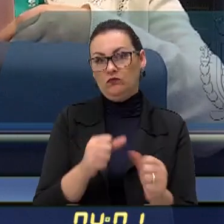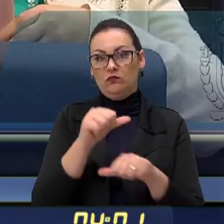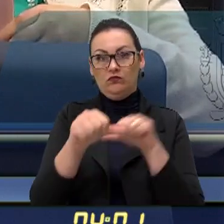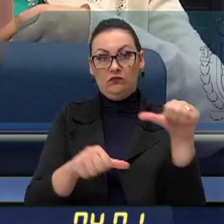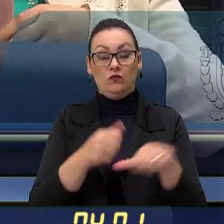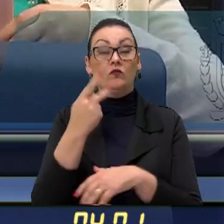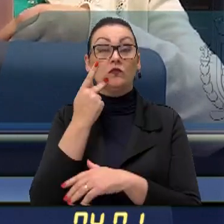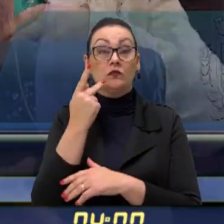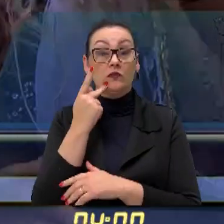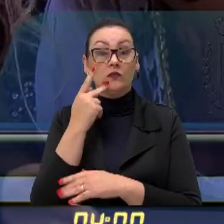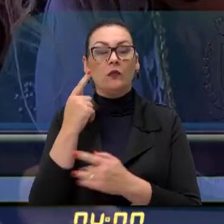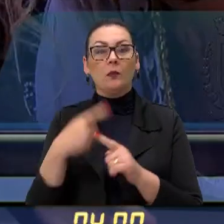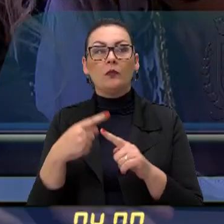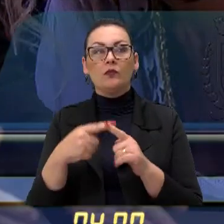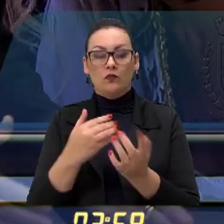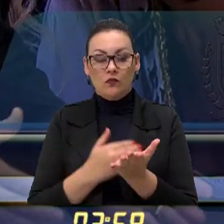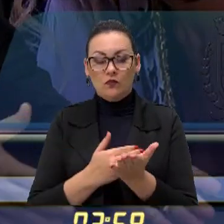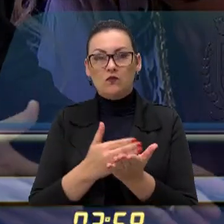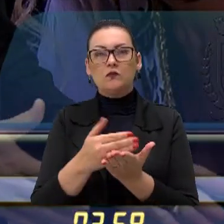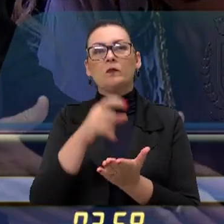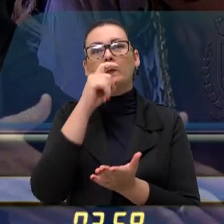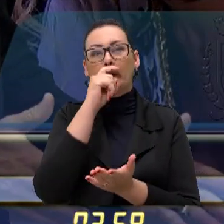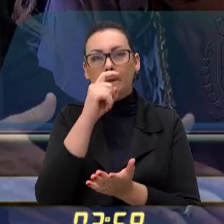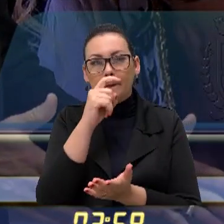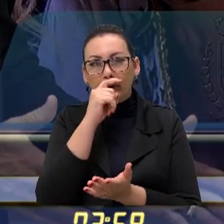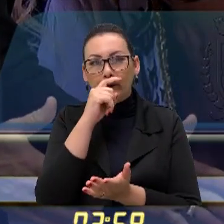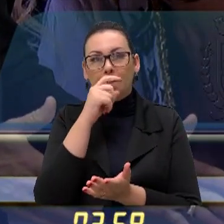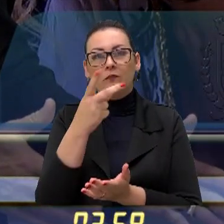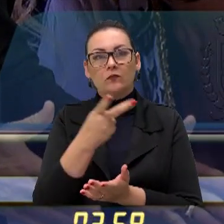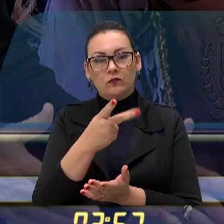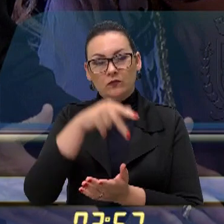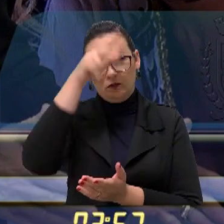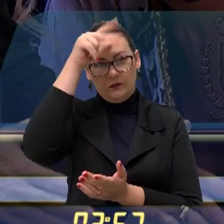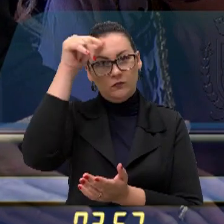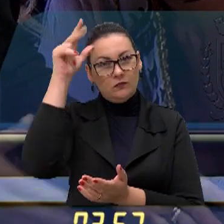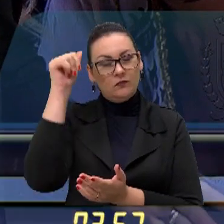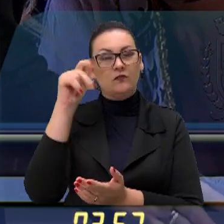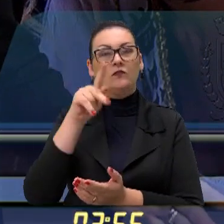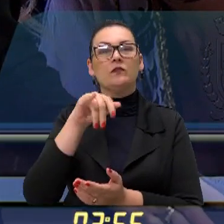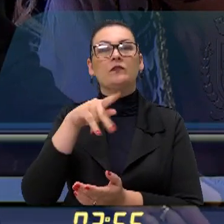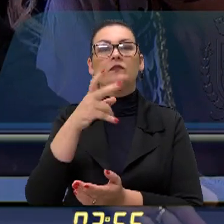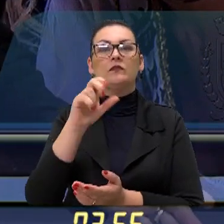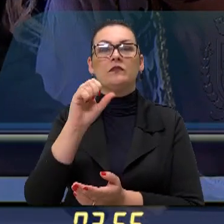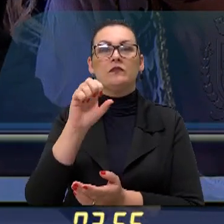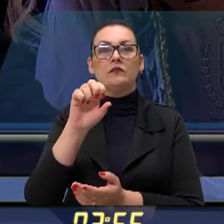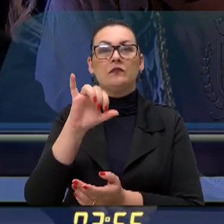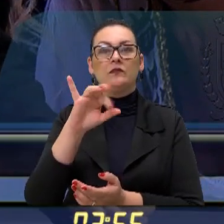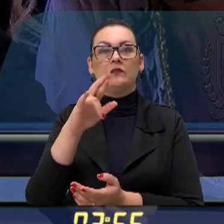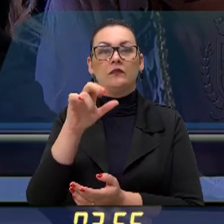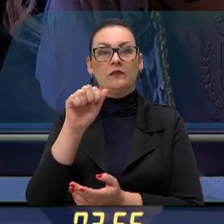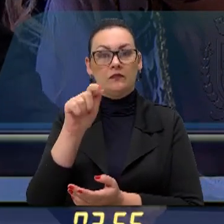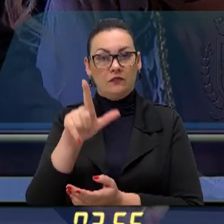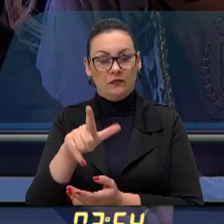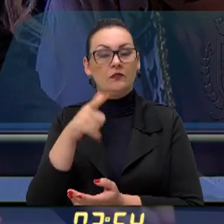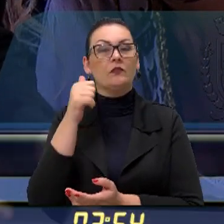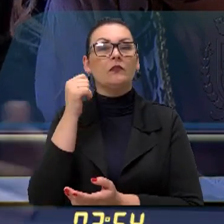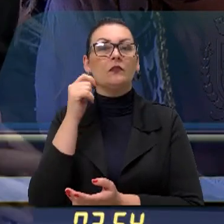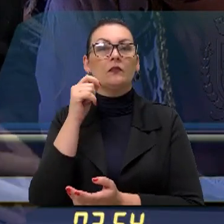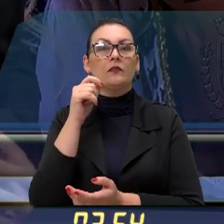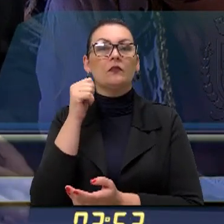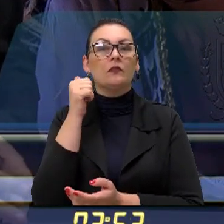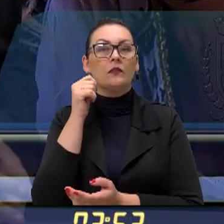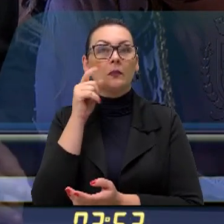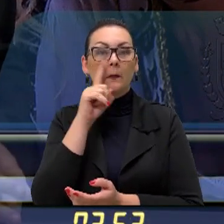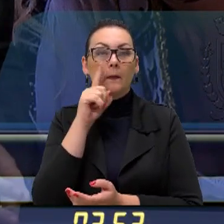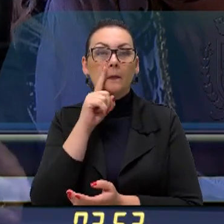partido? Ela vem desde a infância, desde o pai dela, do subprefeito do Pinheiral, e da mãe dela que está aí, que se aposentou na